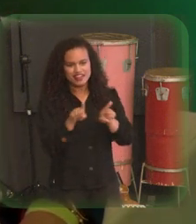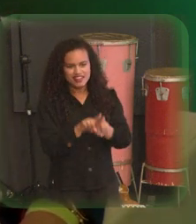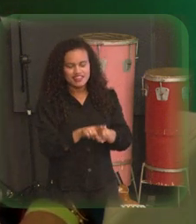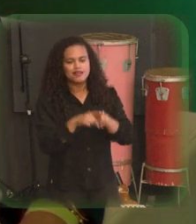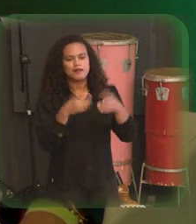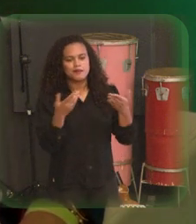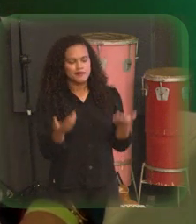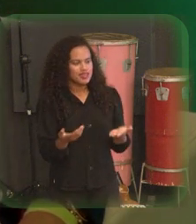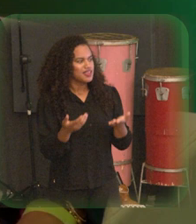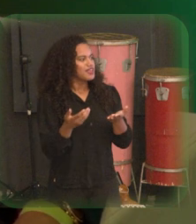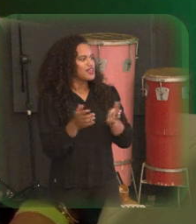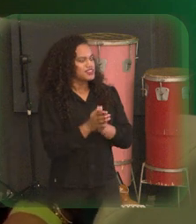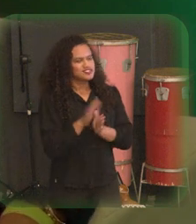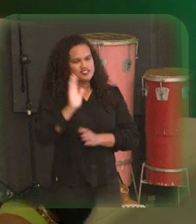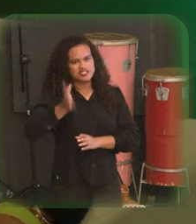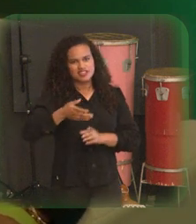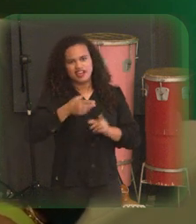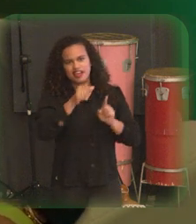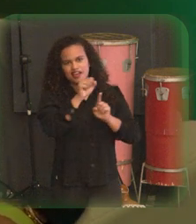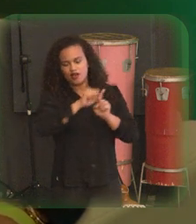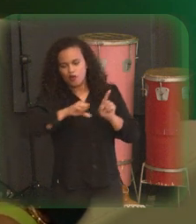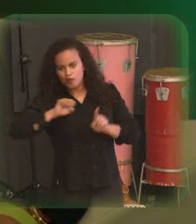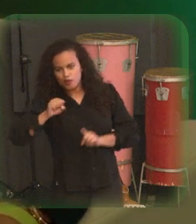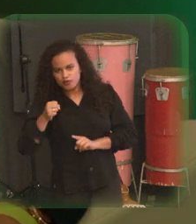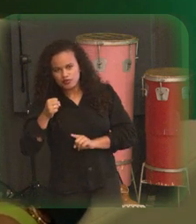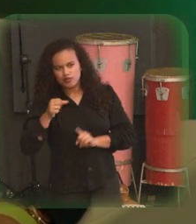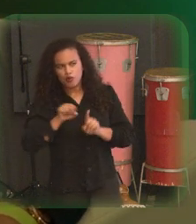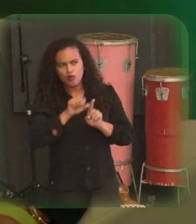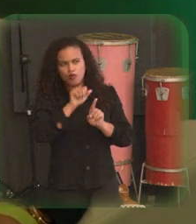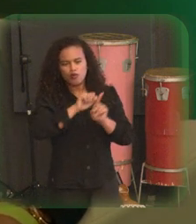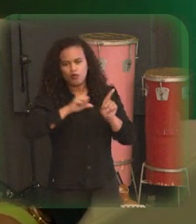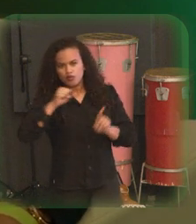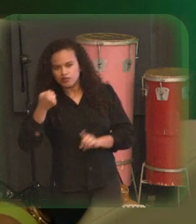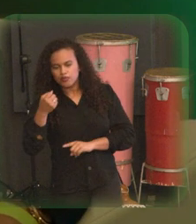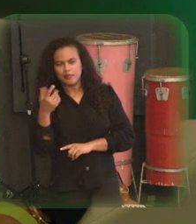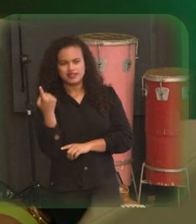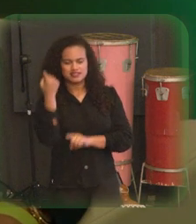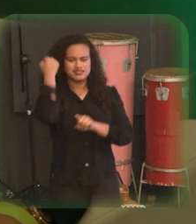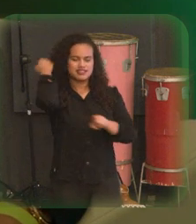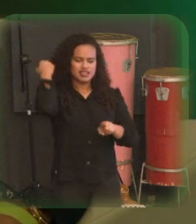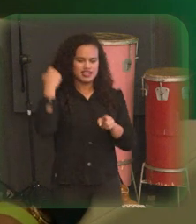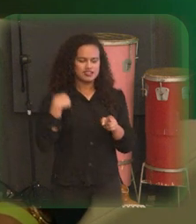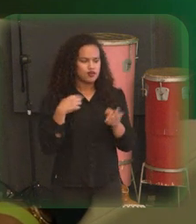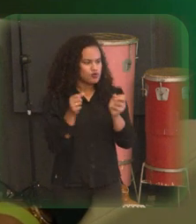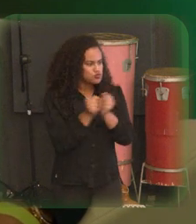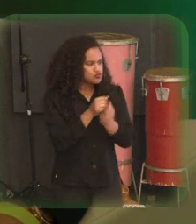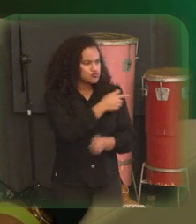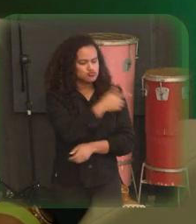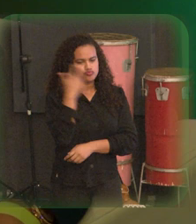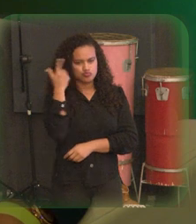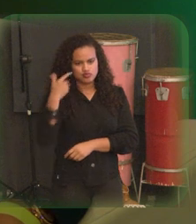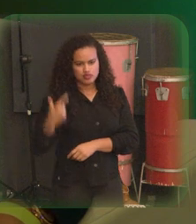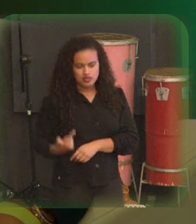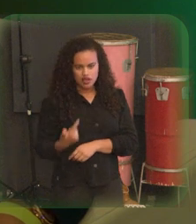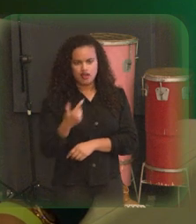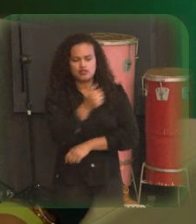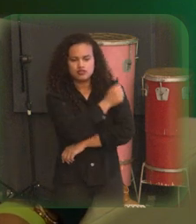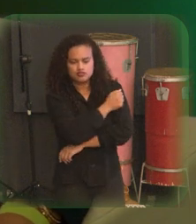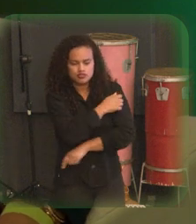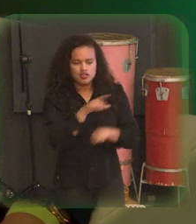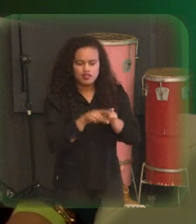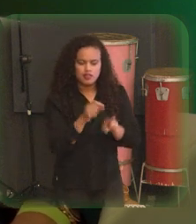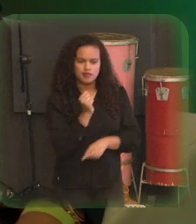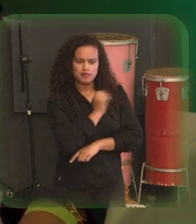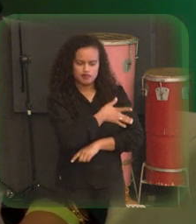Há aproximadamente 8 meses estávamos eu, Laura e alguns estudantes no IFPE, de, como ela mencionou já, discutindo